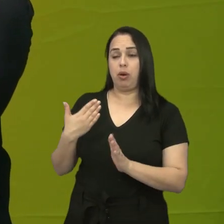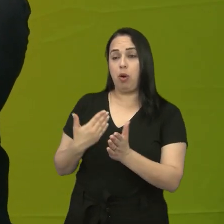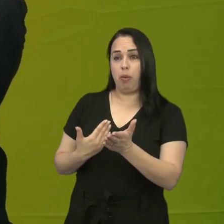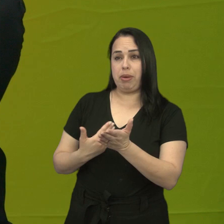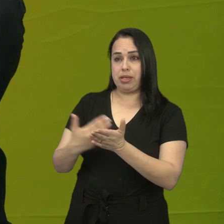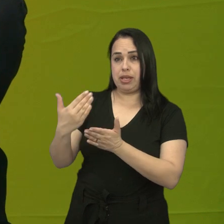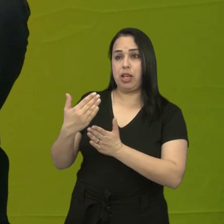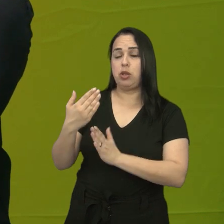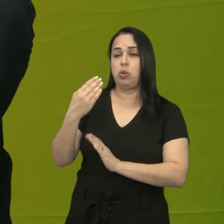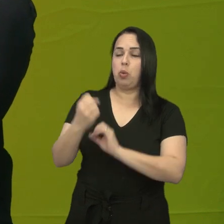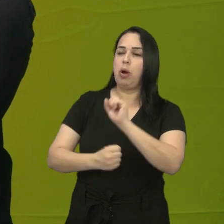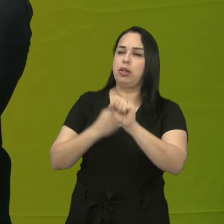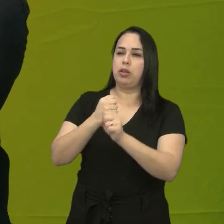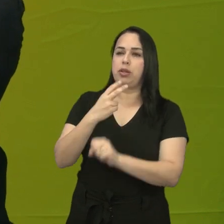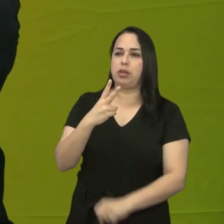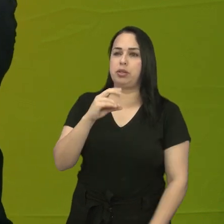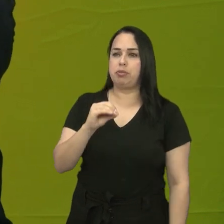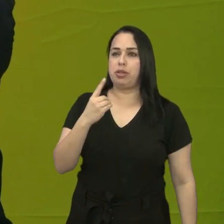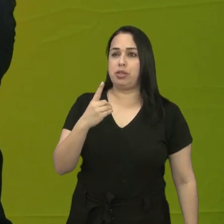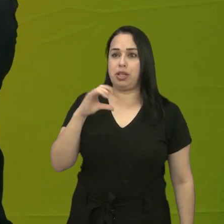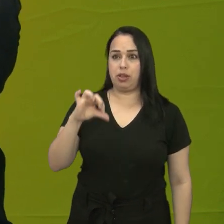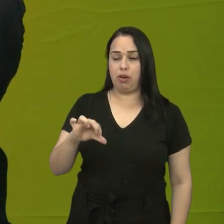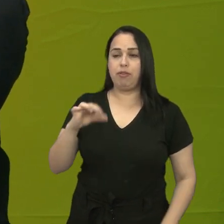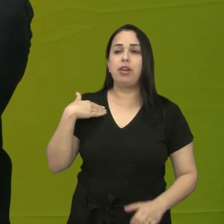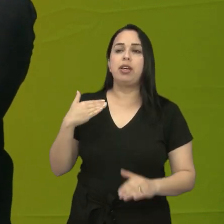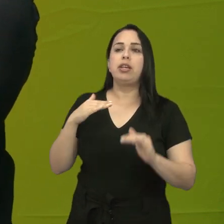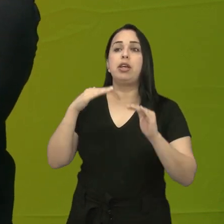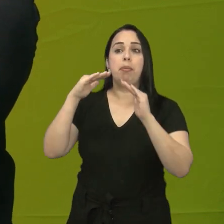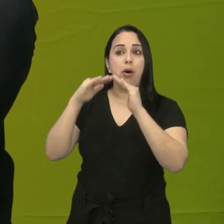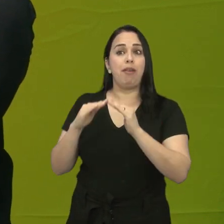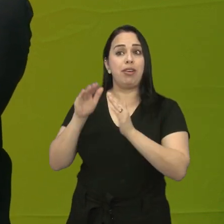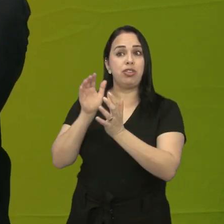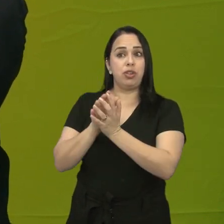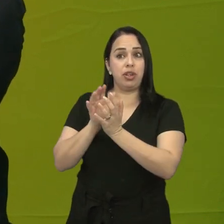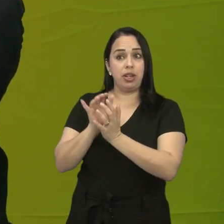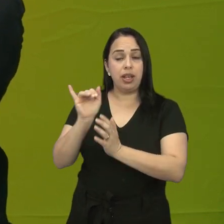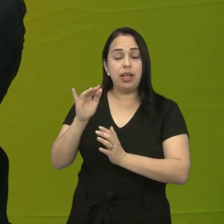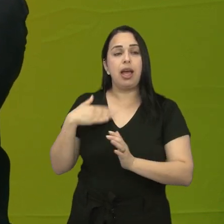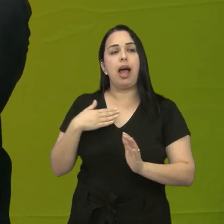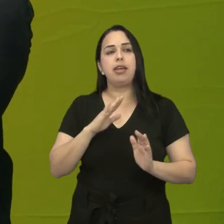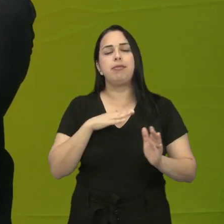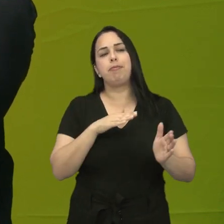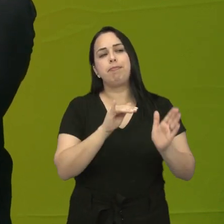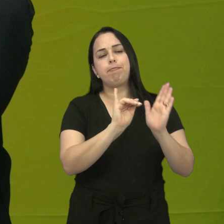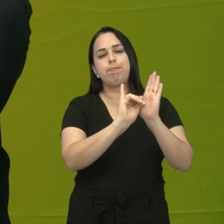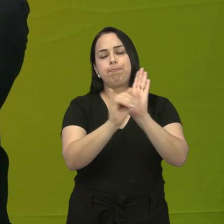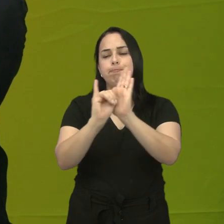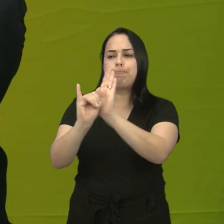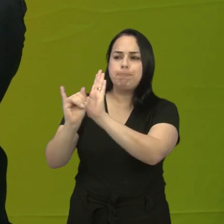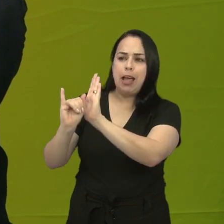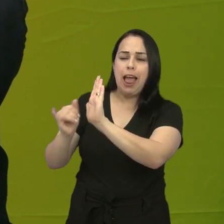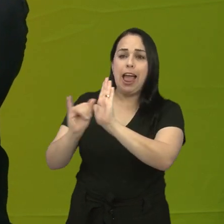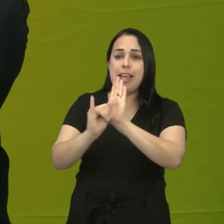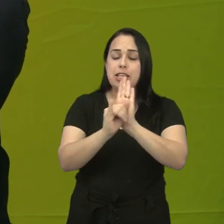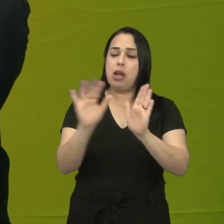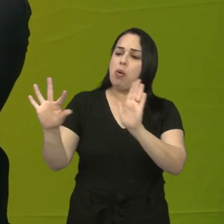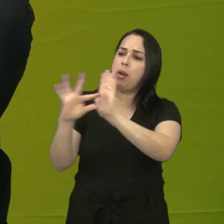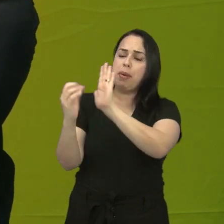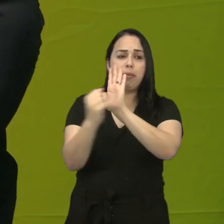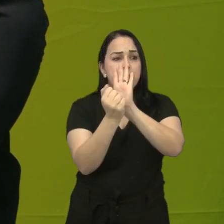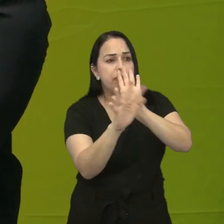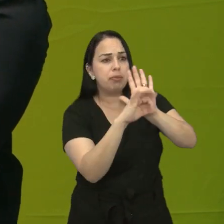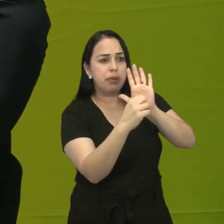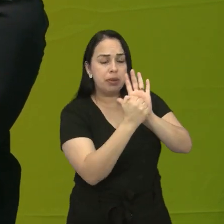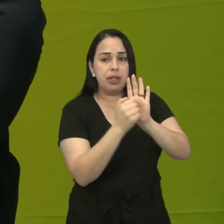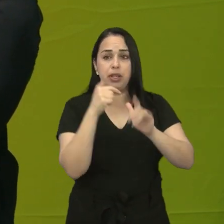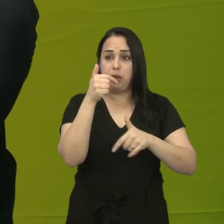a desenvolver em 2019, morava em Jacareí, acessei alguns editais de lei de incentivo à cultura, né? E além de trabalhar como